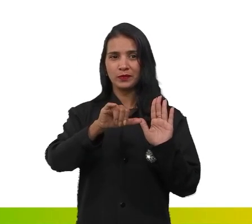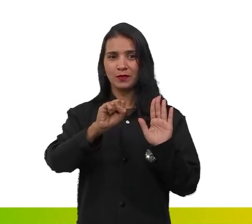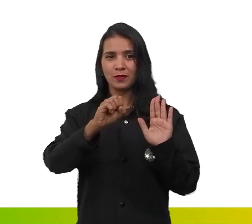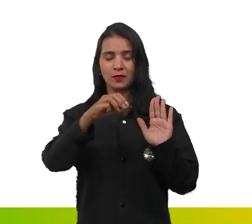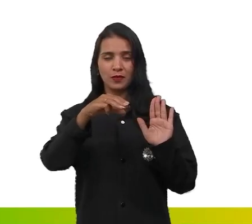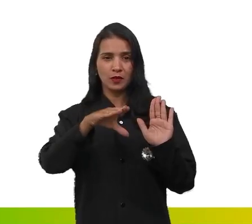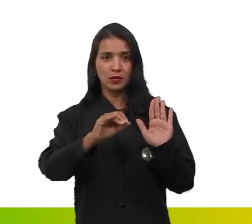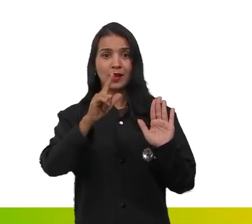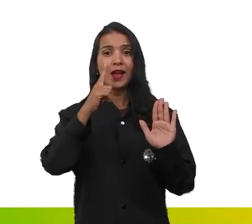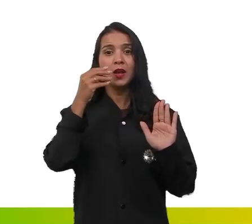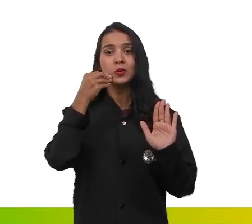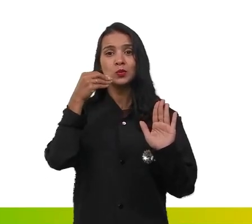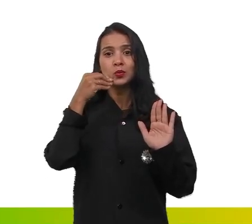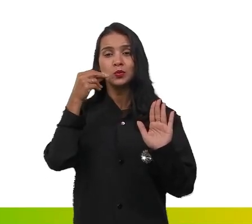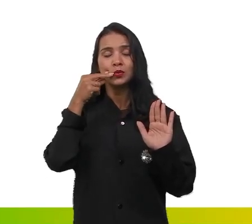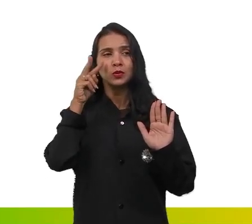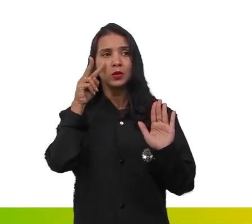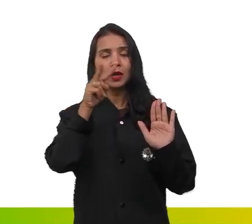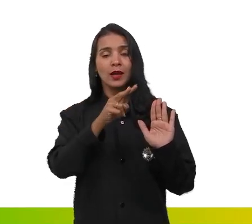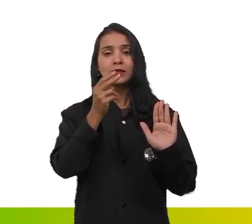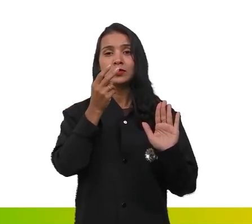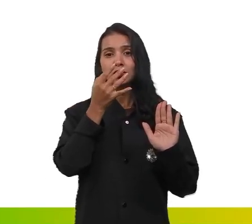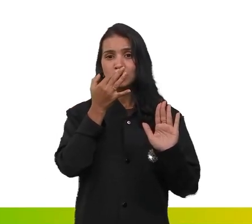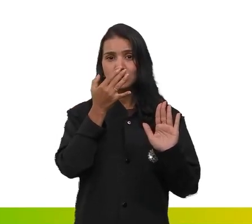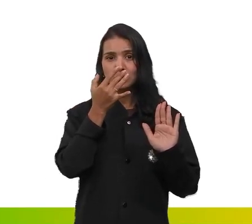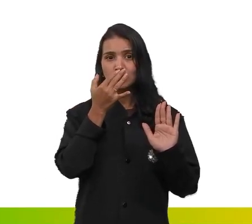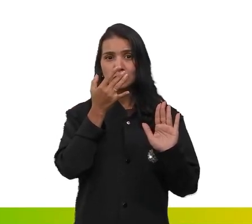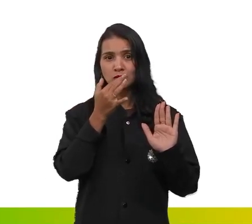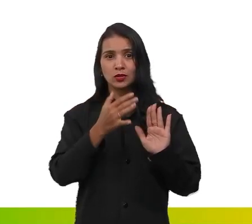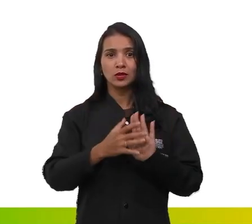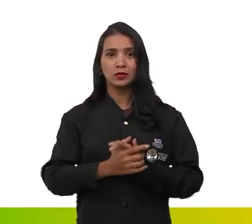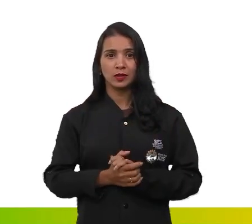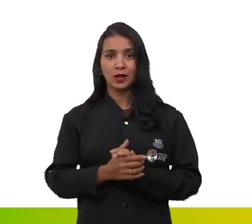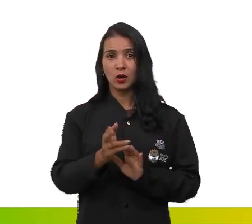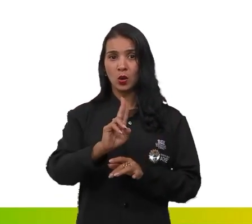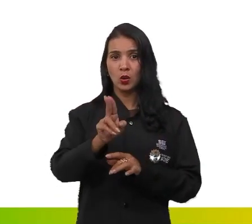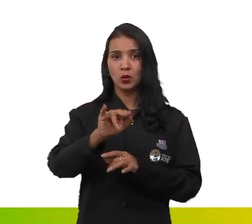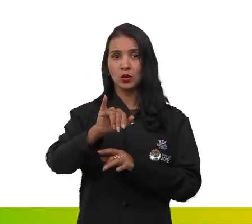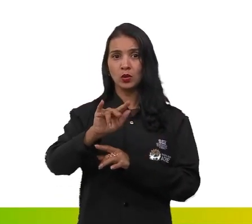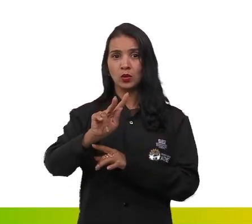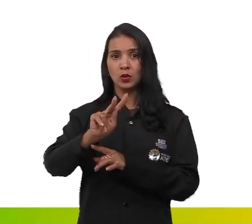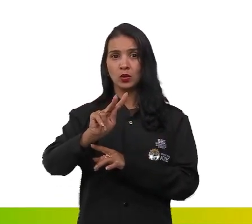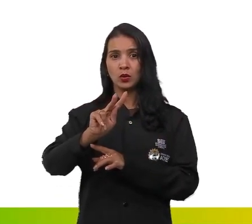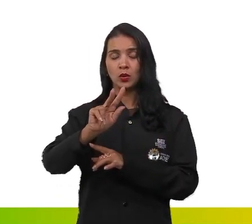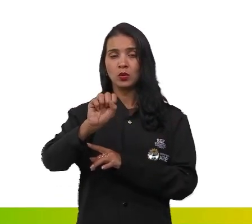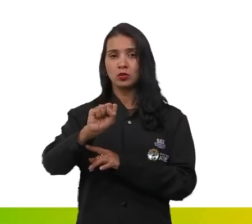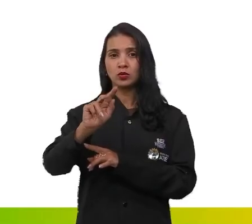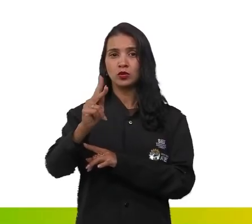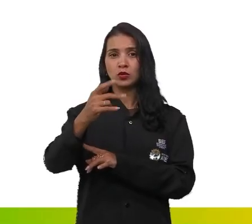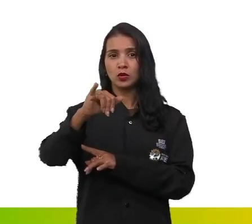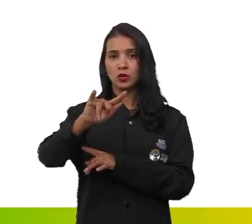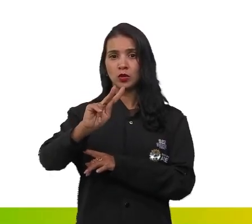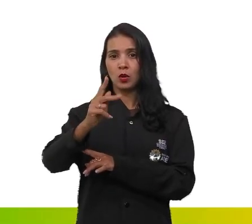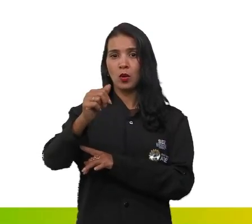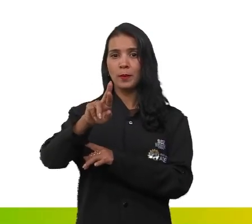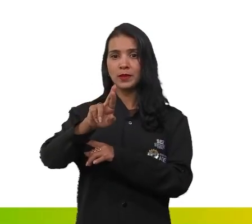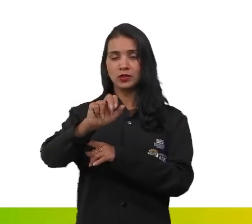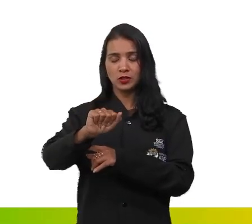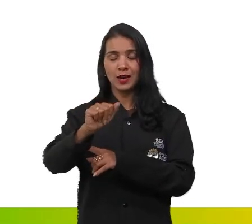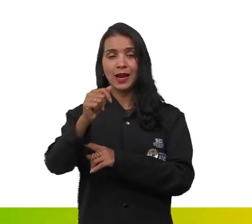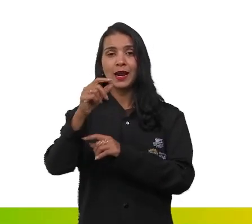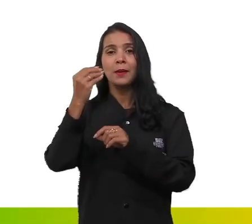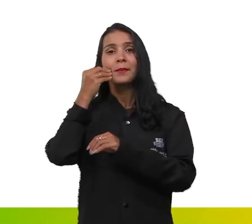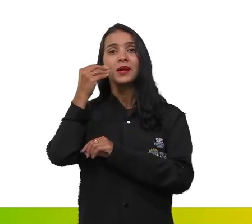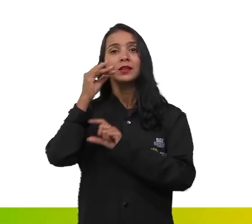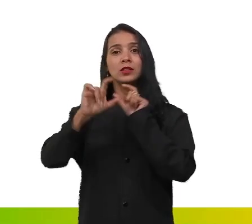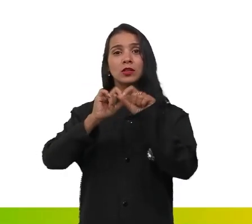São testes de cores de Ishihara, tá ok? Eles usam muito essas placas com as pessoas para ver se elas são daltônicas